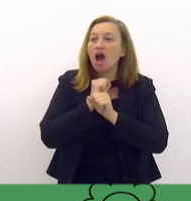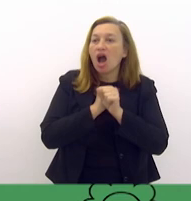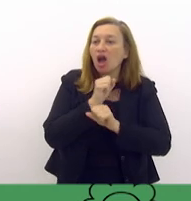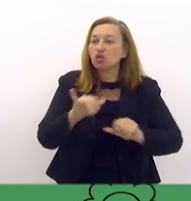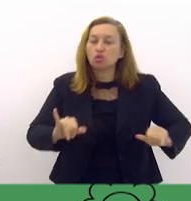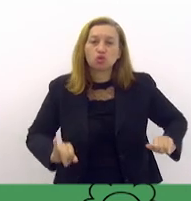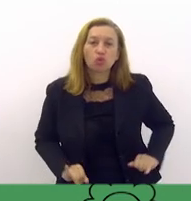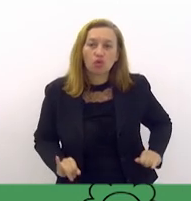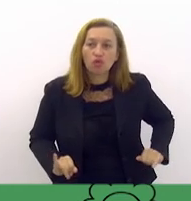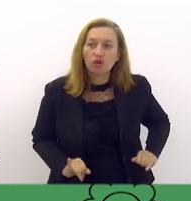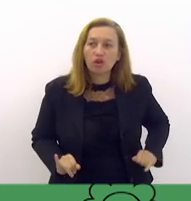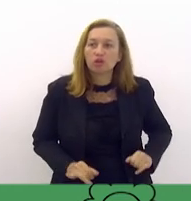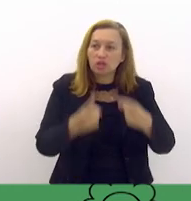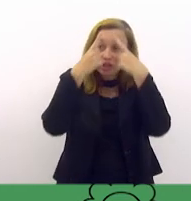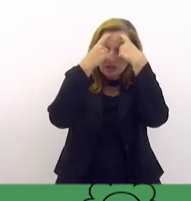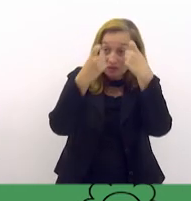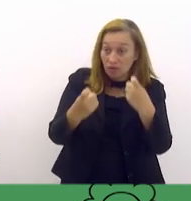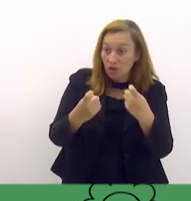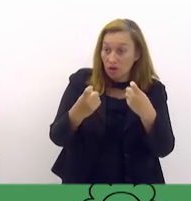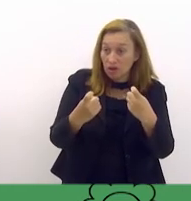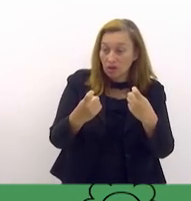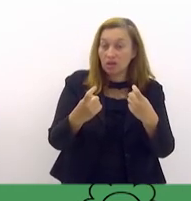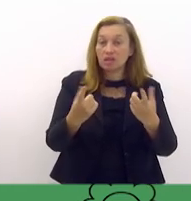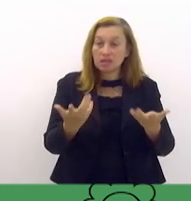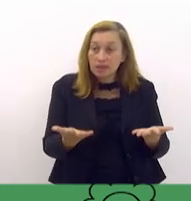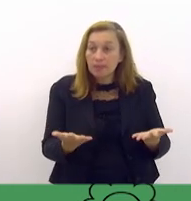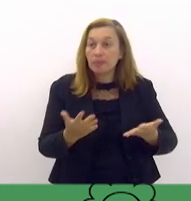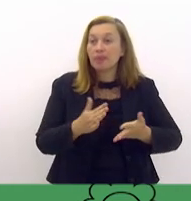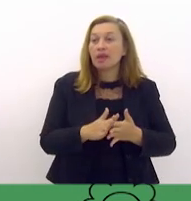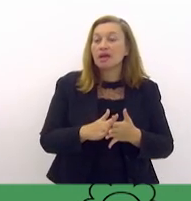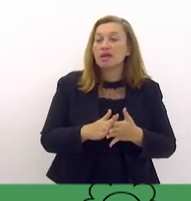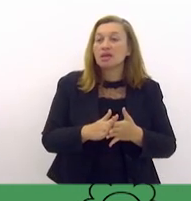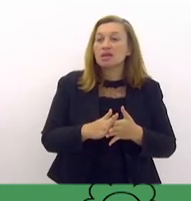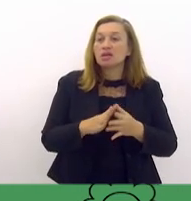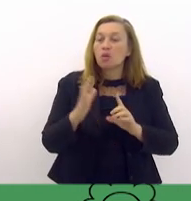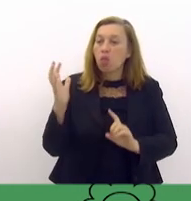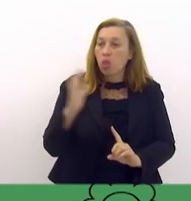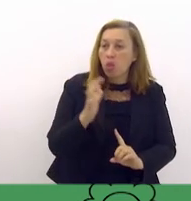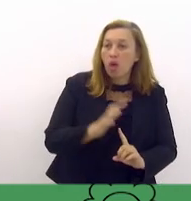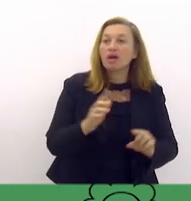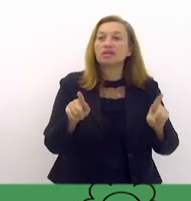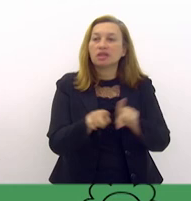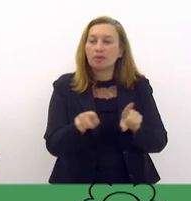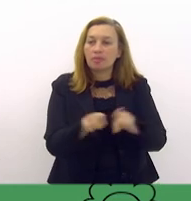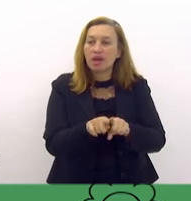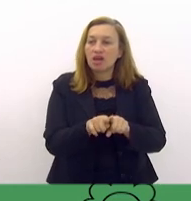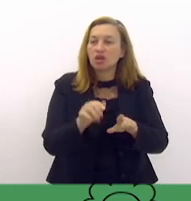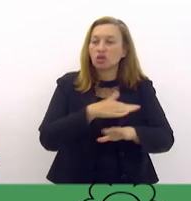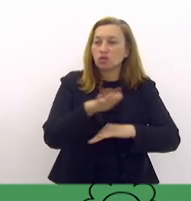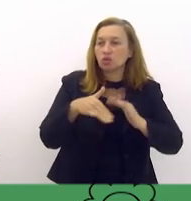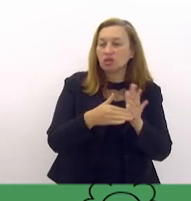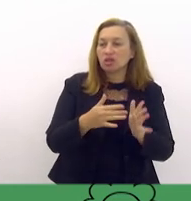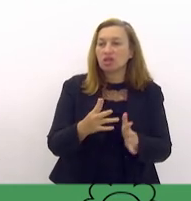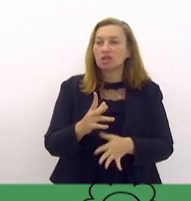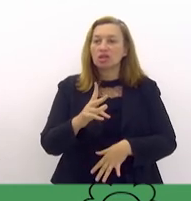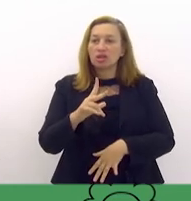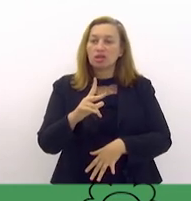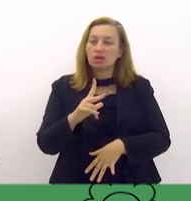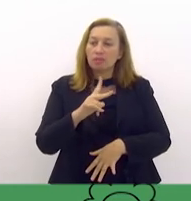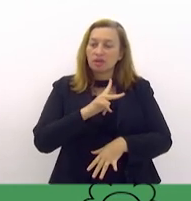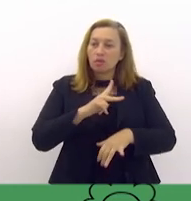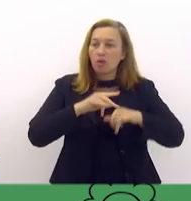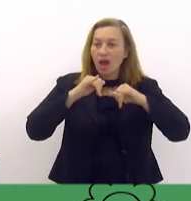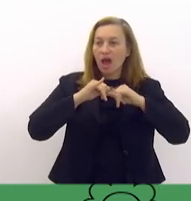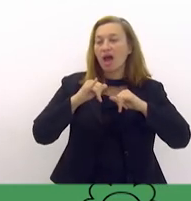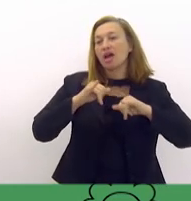sofreu de violência, intimidação e ameaças, e também teve seus dados pessoais, os dados pessoais de sua mãe,